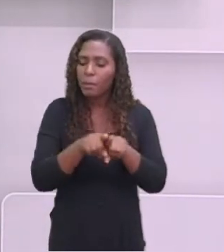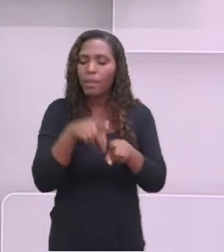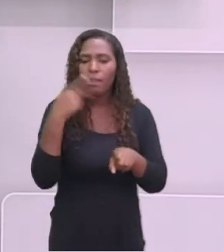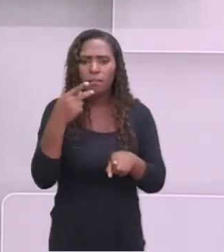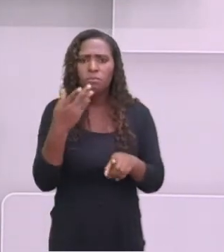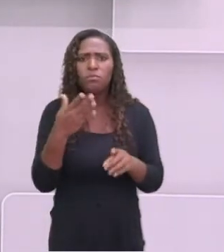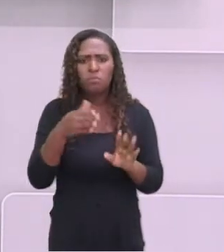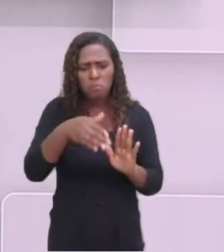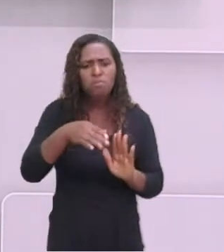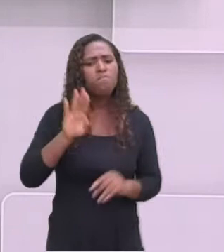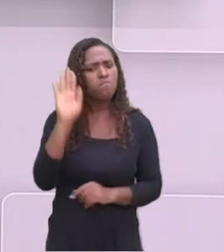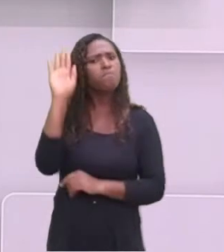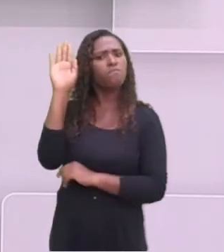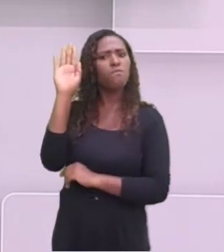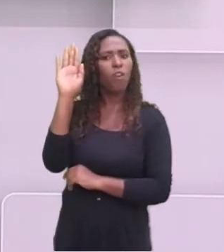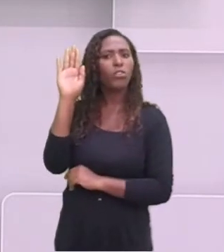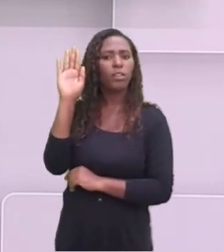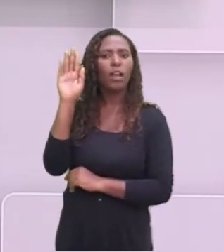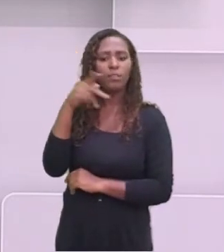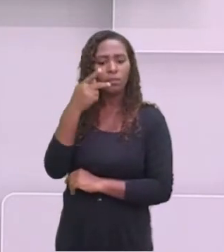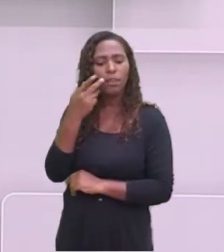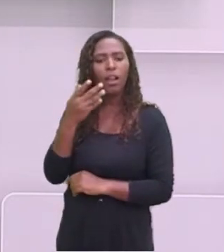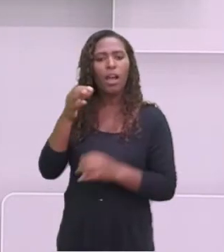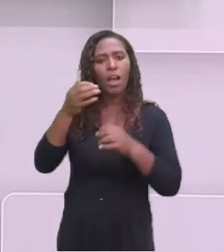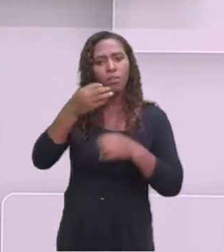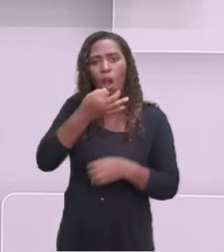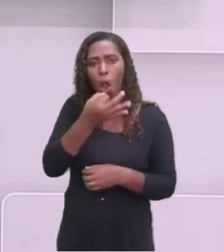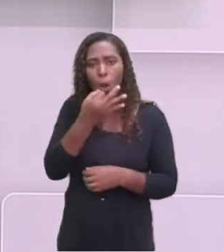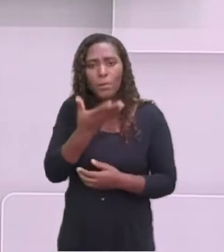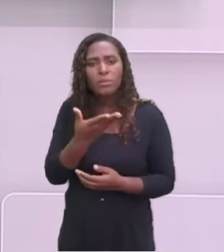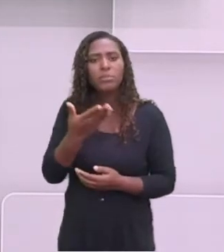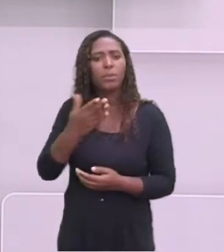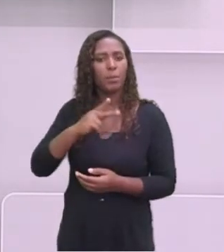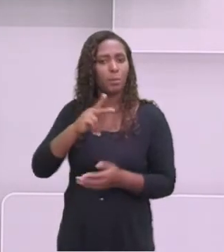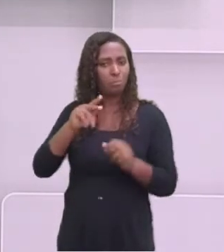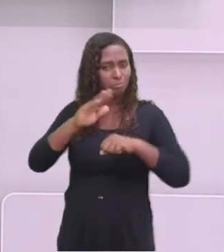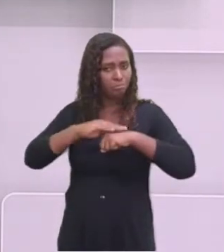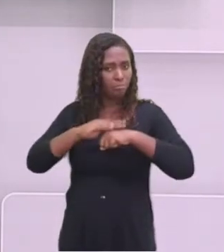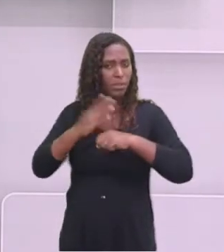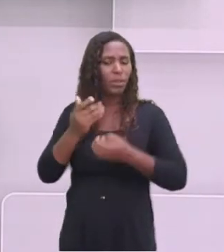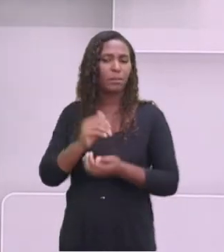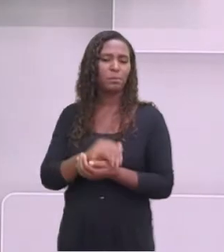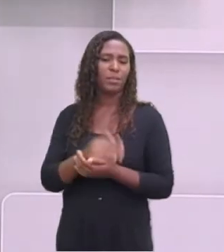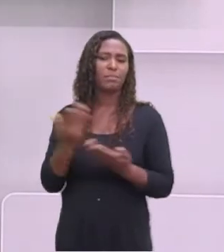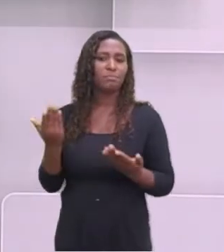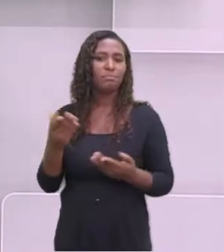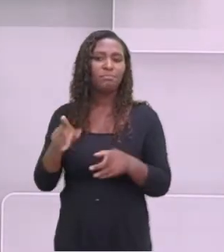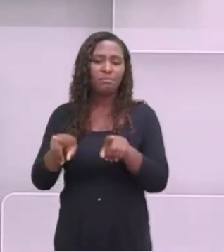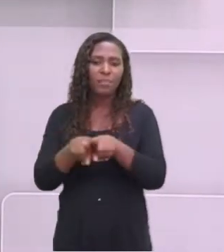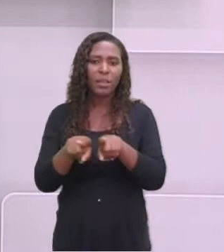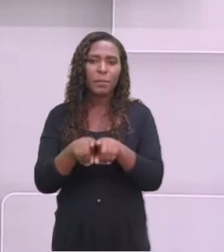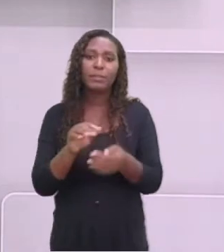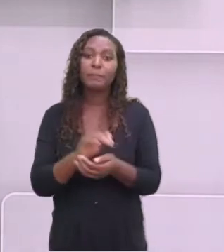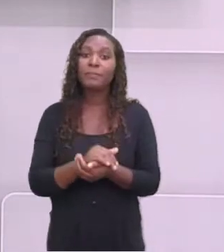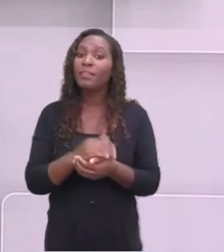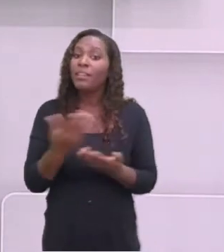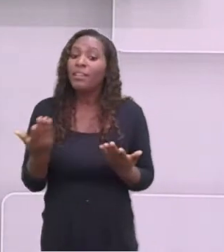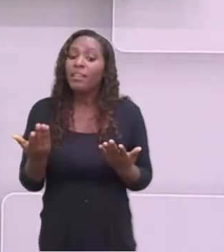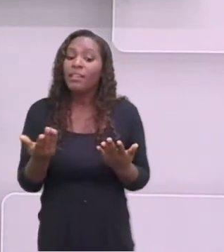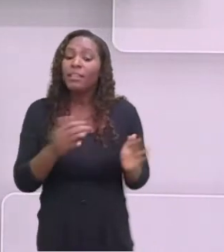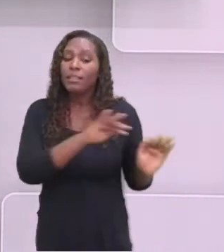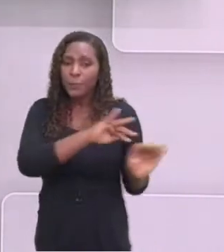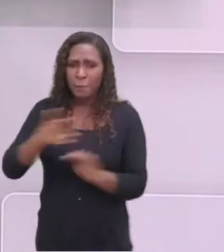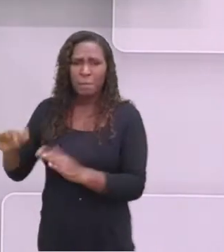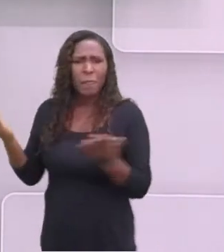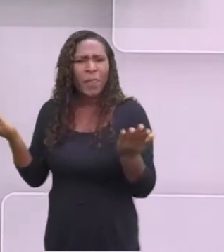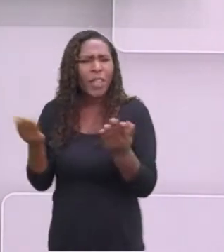a questão do chefiar. Agora nós vamos ver os costumes. As sociedades indígenas prezam muito